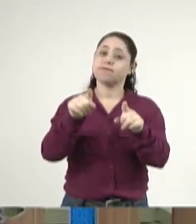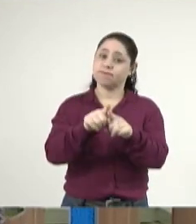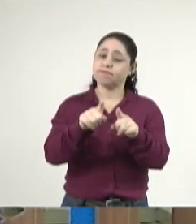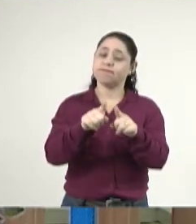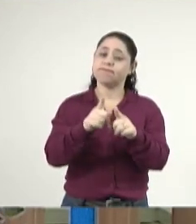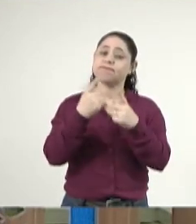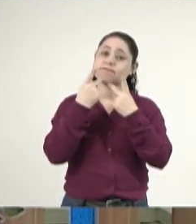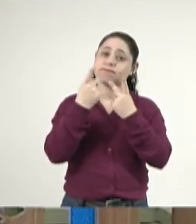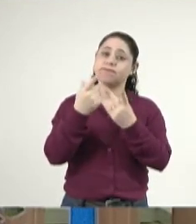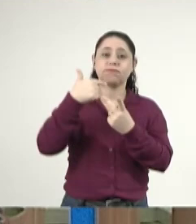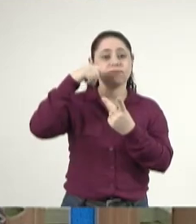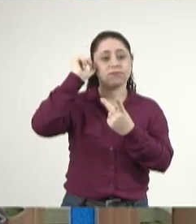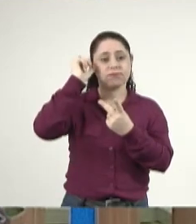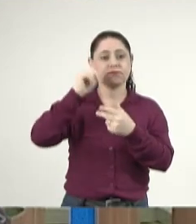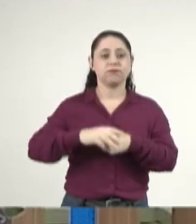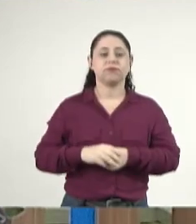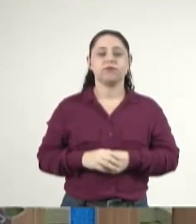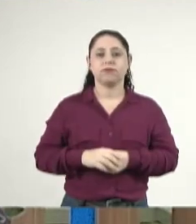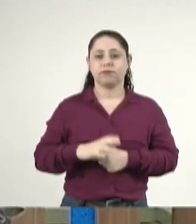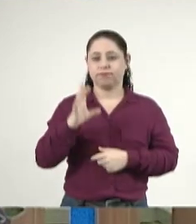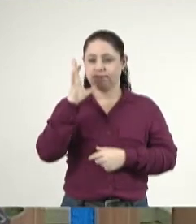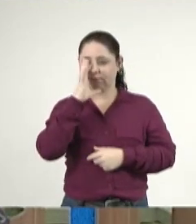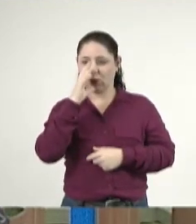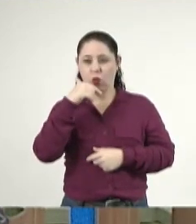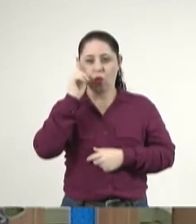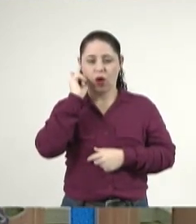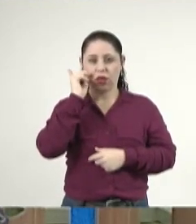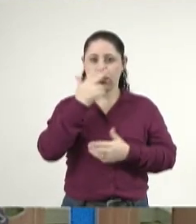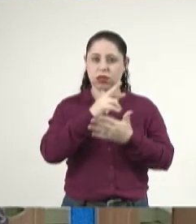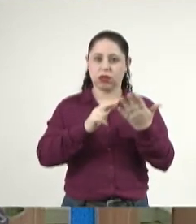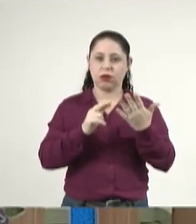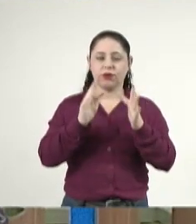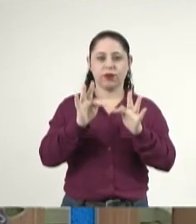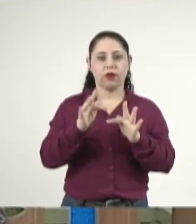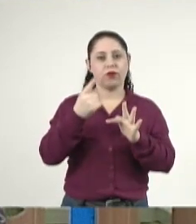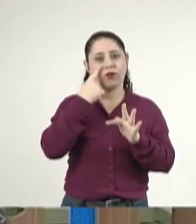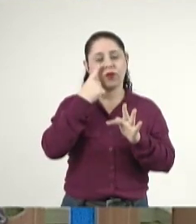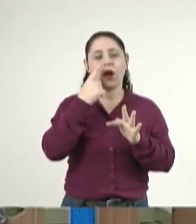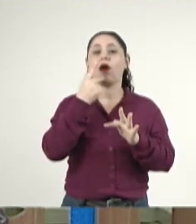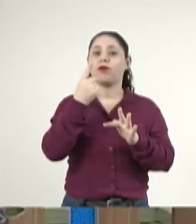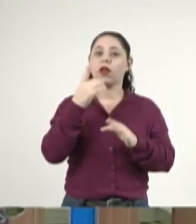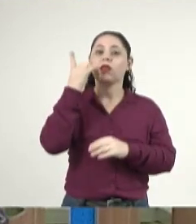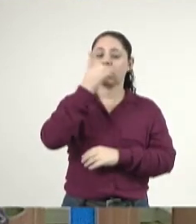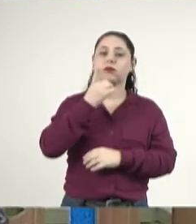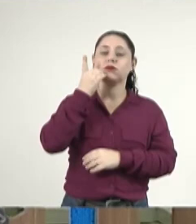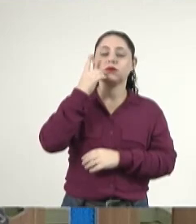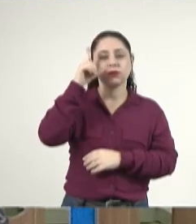falamos sobre ele ontem. Quem acompanhou também o redação final viu, inclusive, a fala do